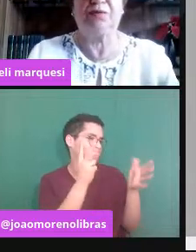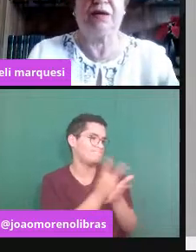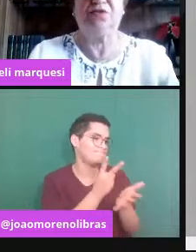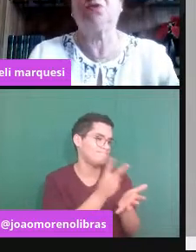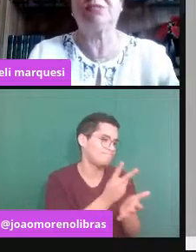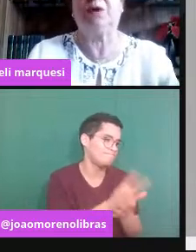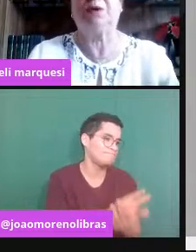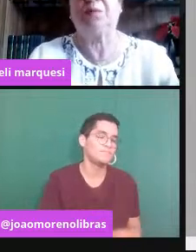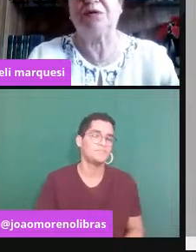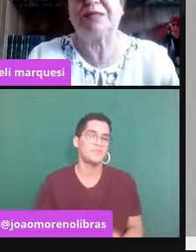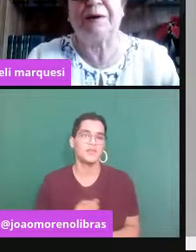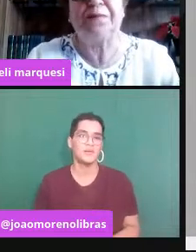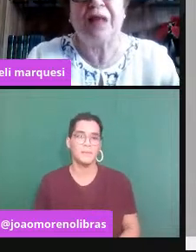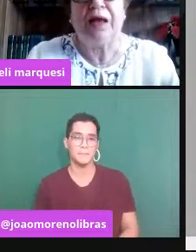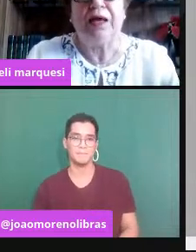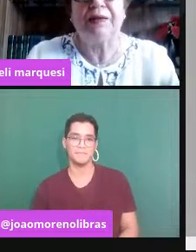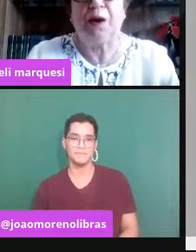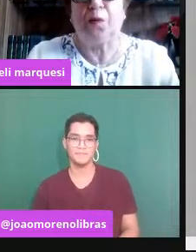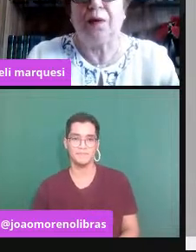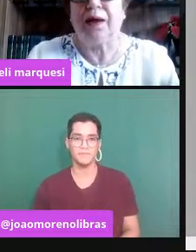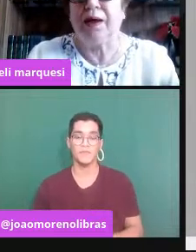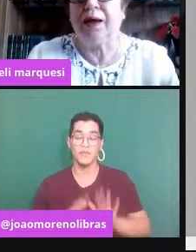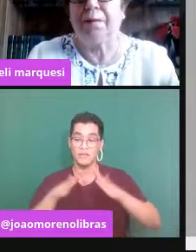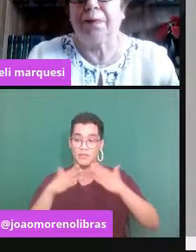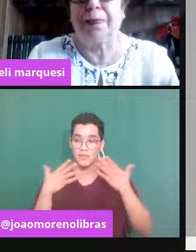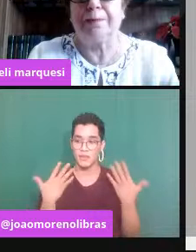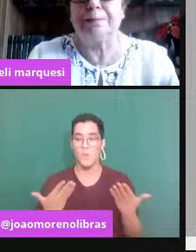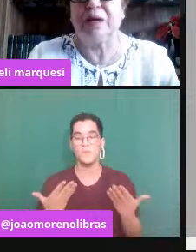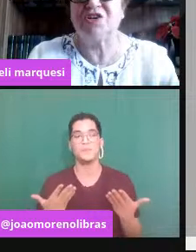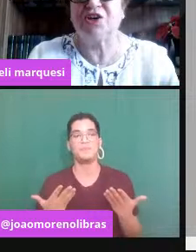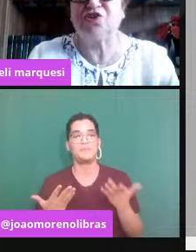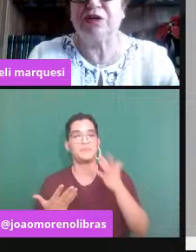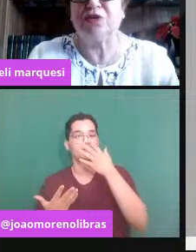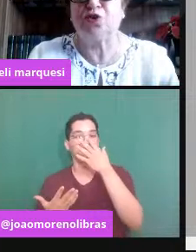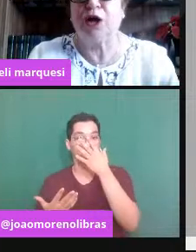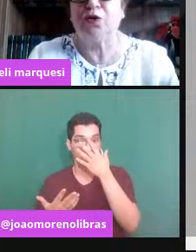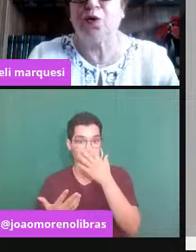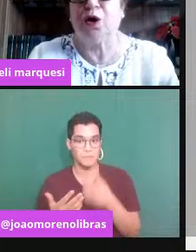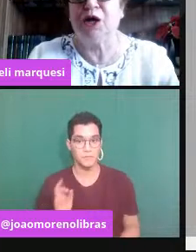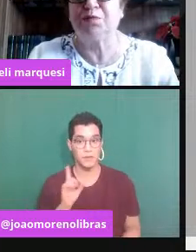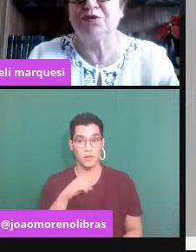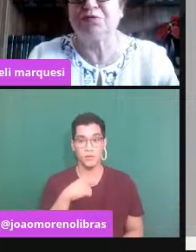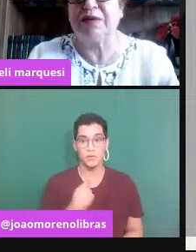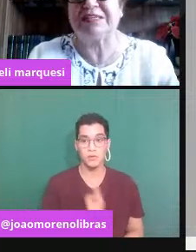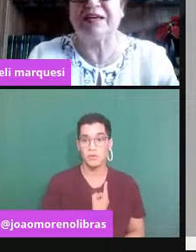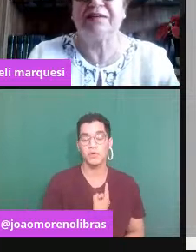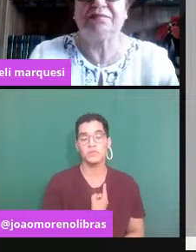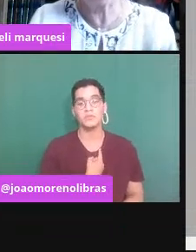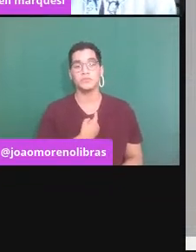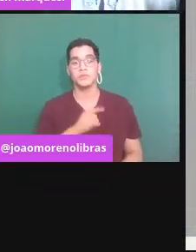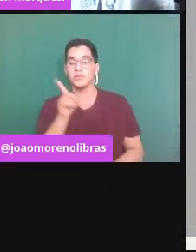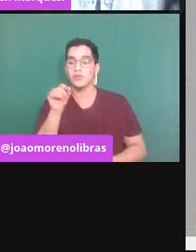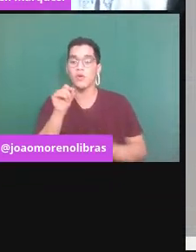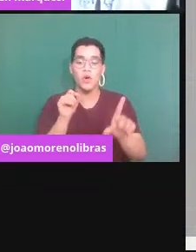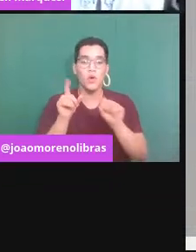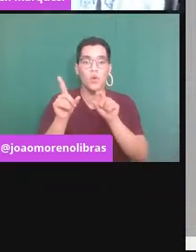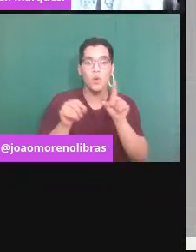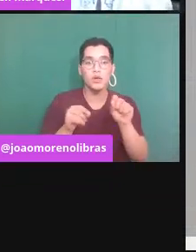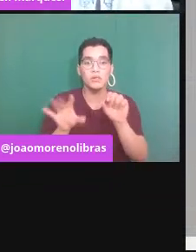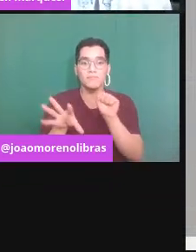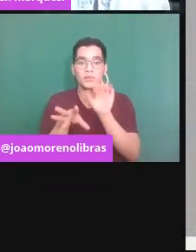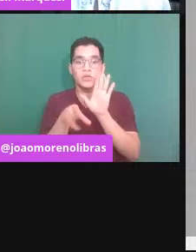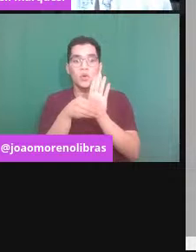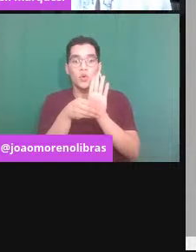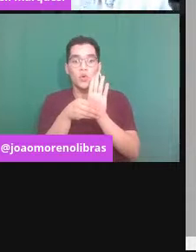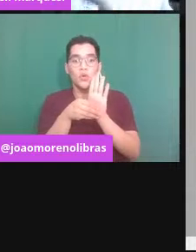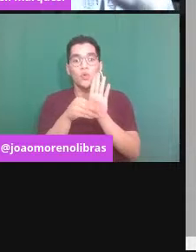comprometer o tempo da discussão depois, né? Então, a gente escolhe o corpus, mas tem de haver o diálogo, né?